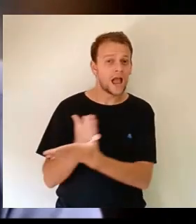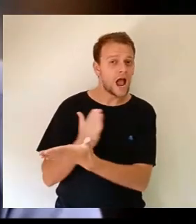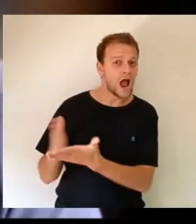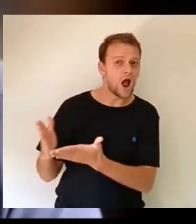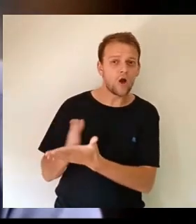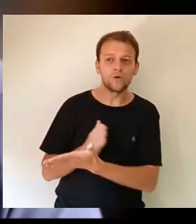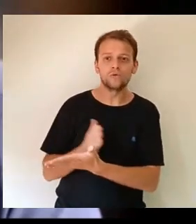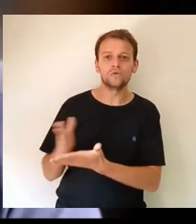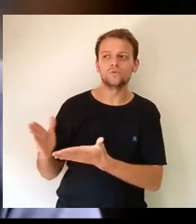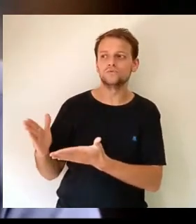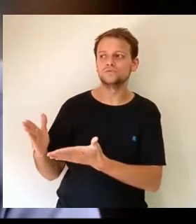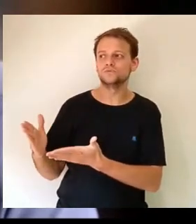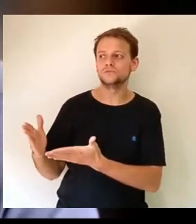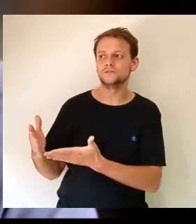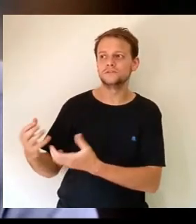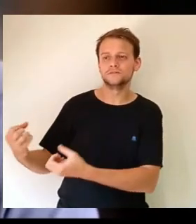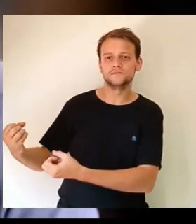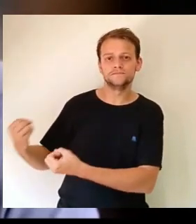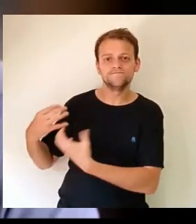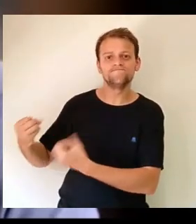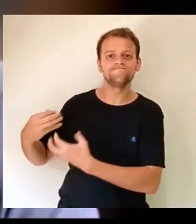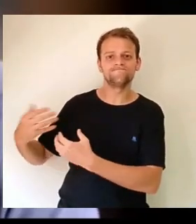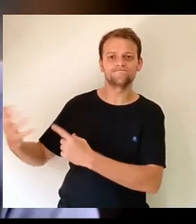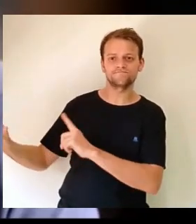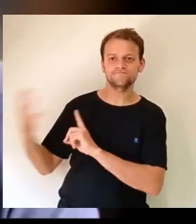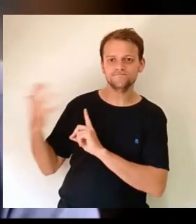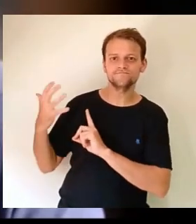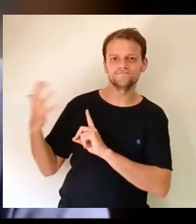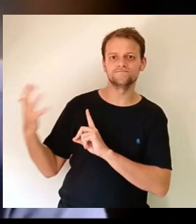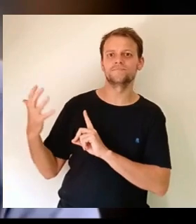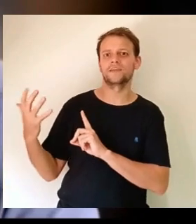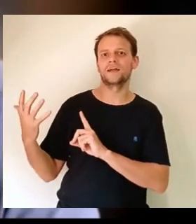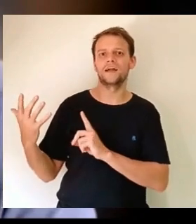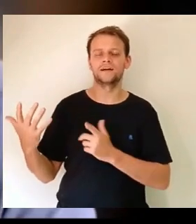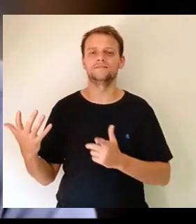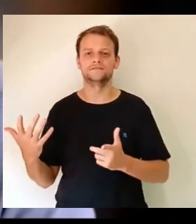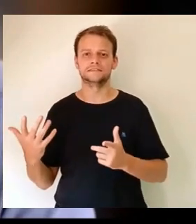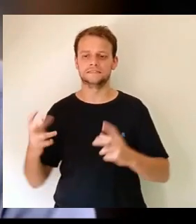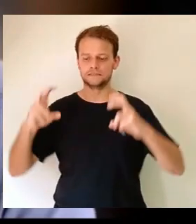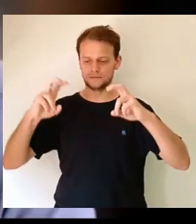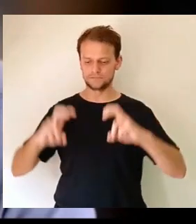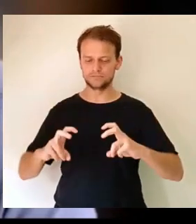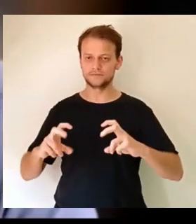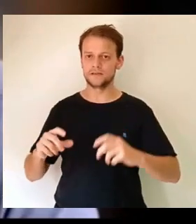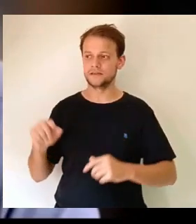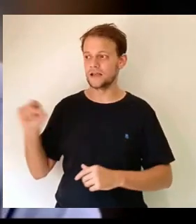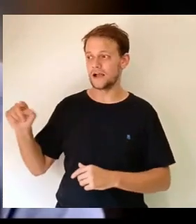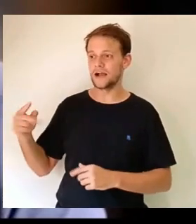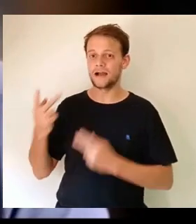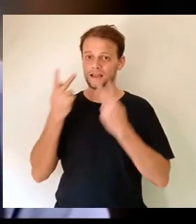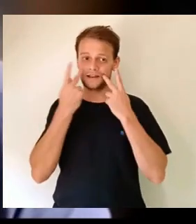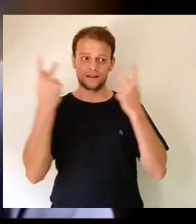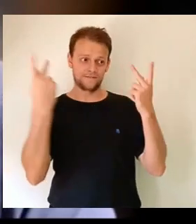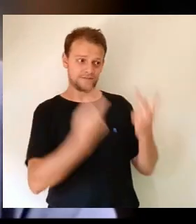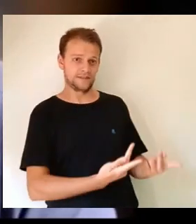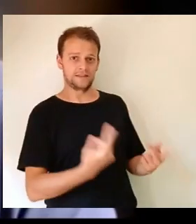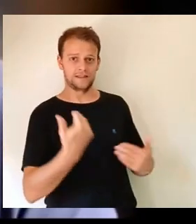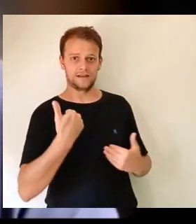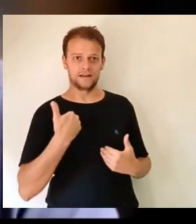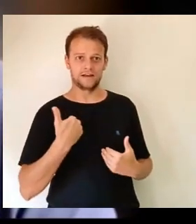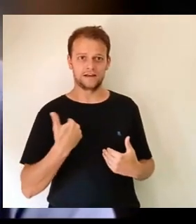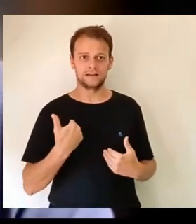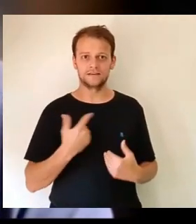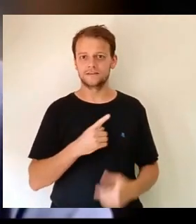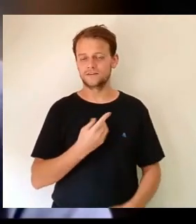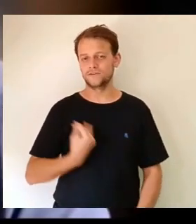de projetos são alguns que ele me contava mais informalmente durante os encontros, né? Então, quando ele ia